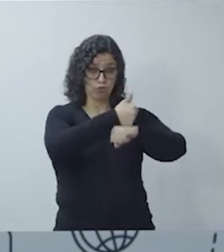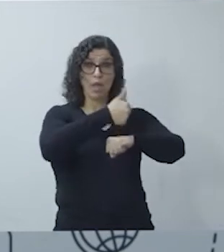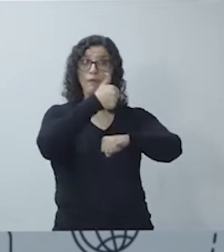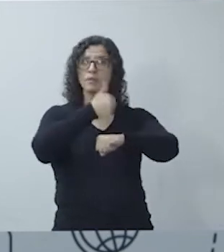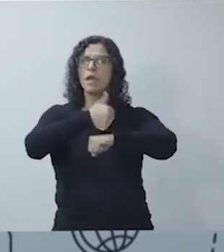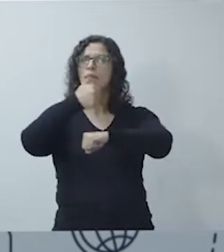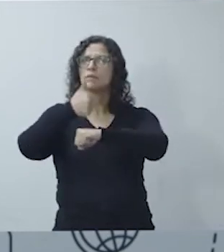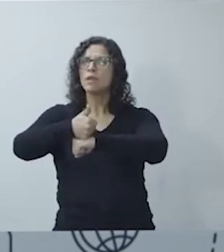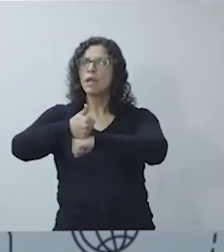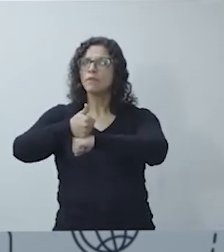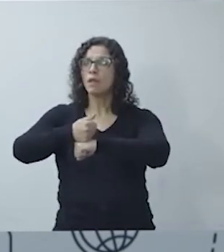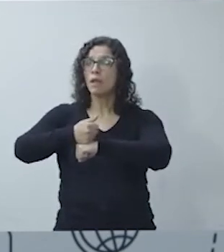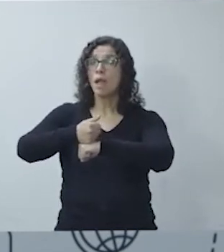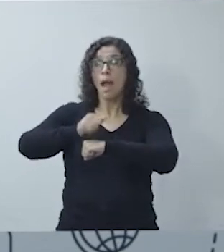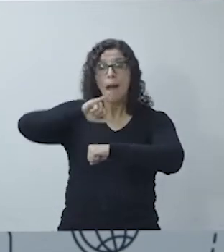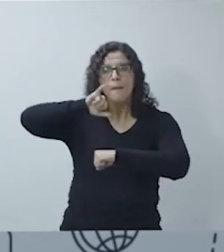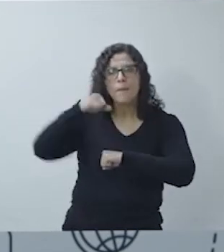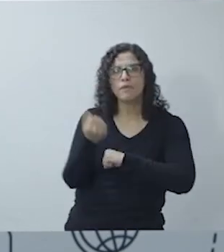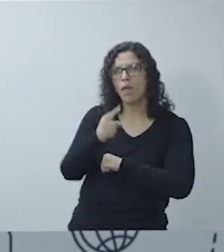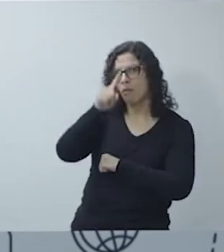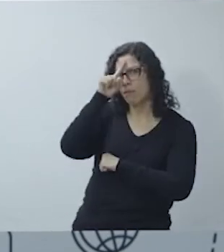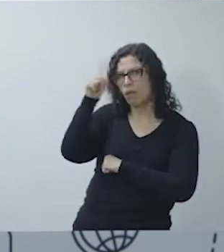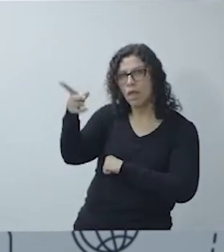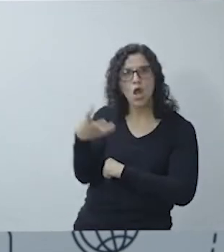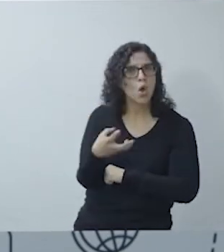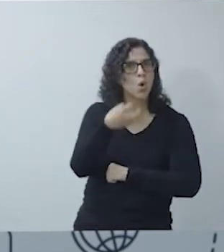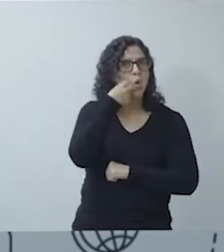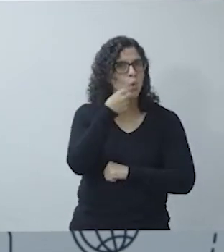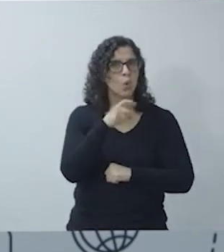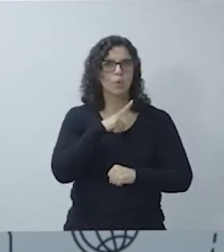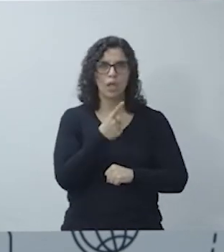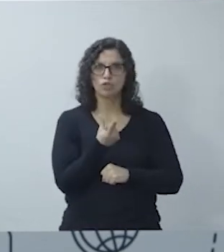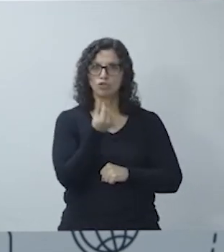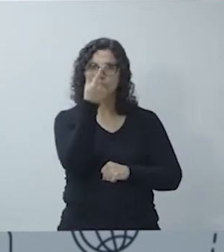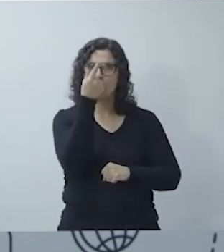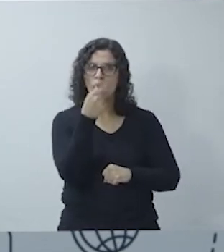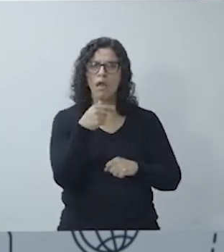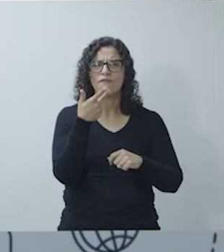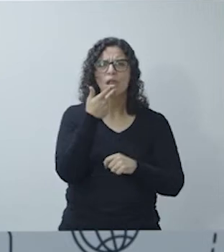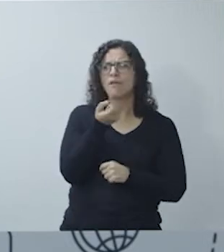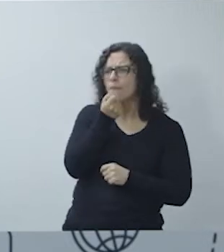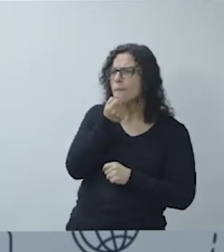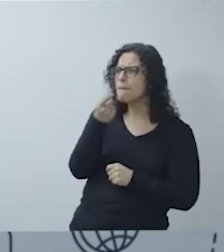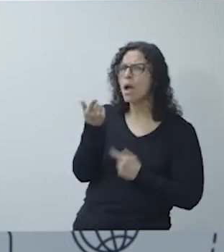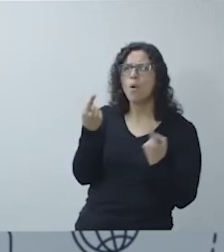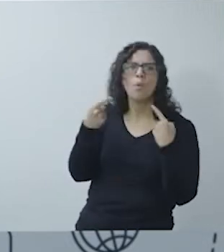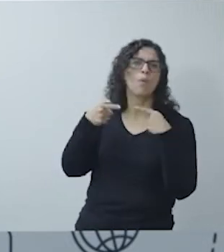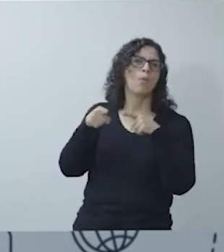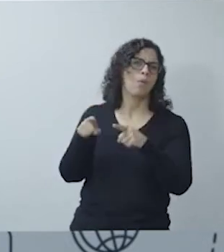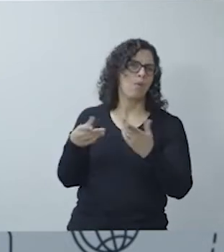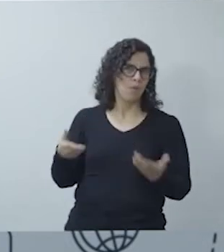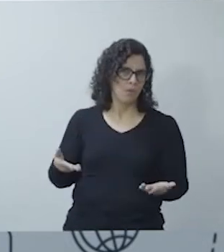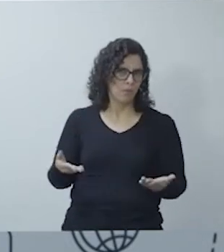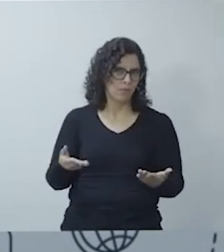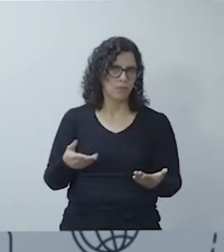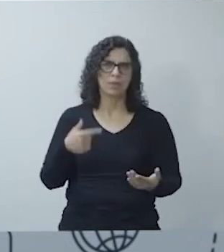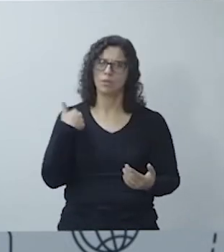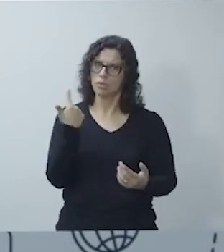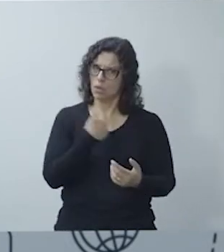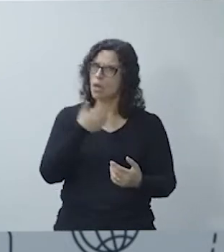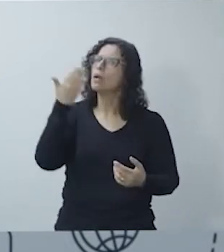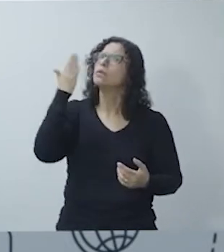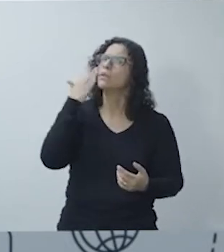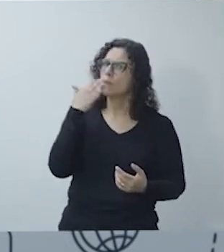que mais tinham lucrado eram quem? Os que mais falavam, e a gente já sabe que não